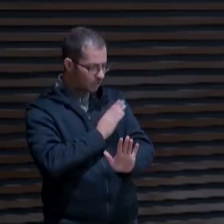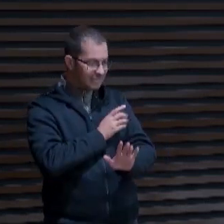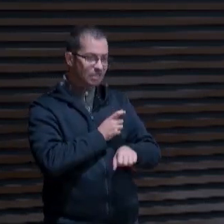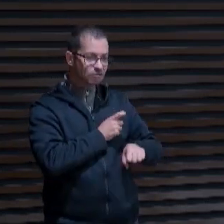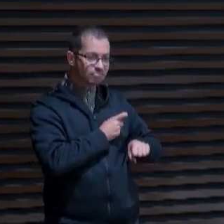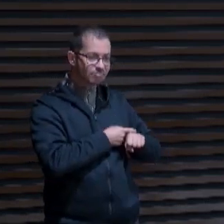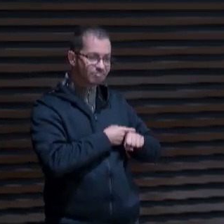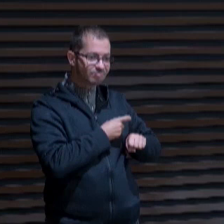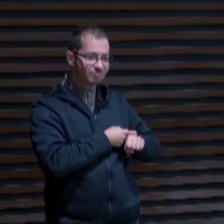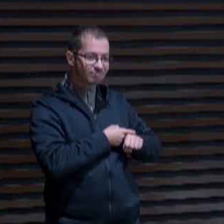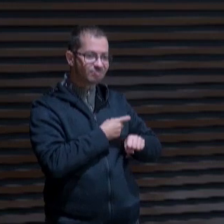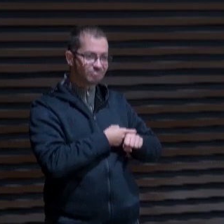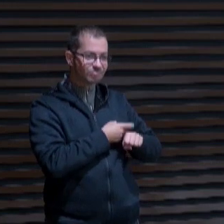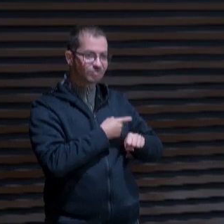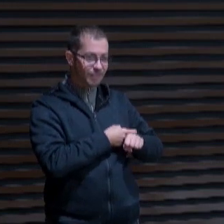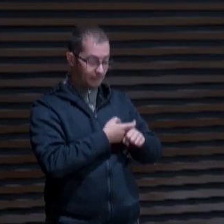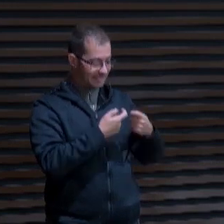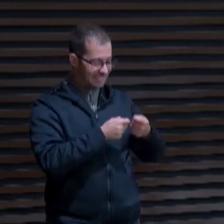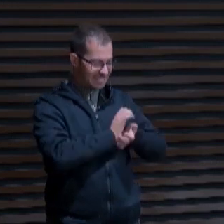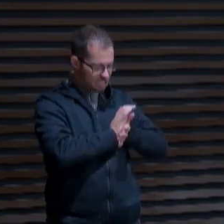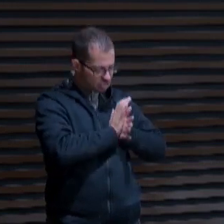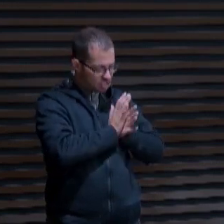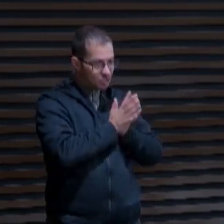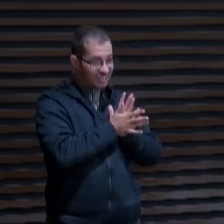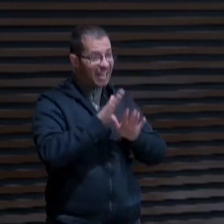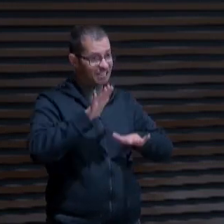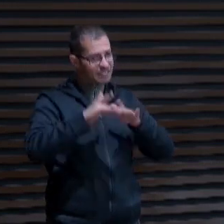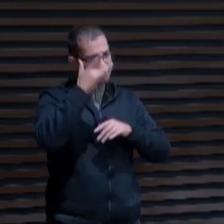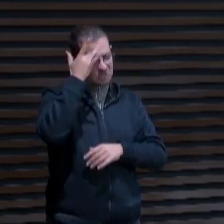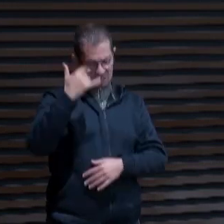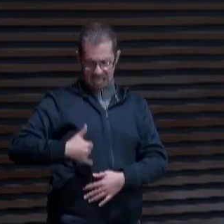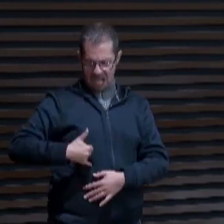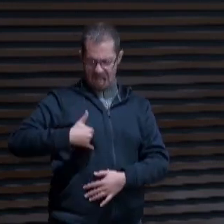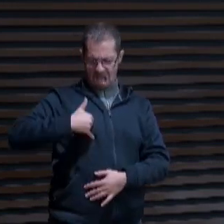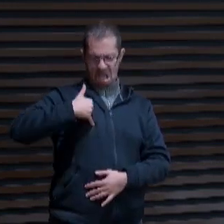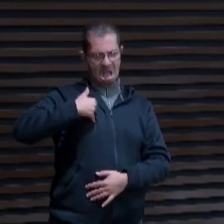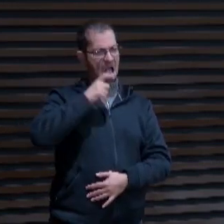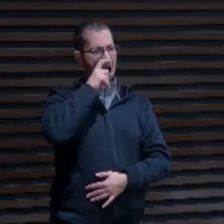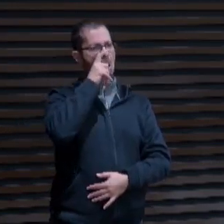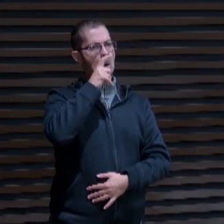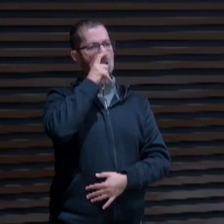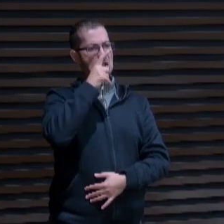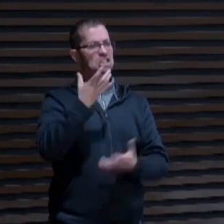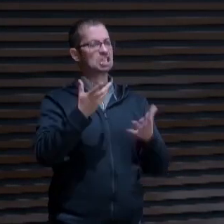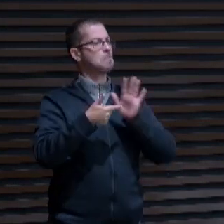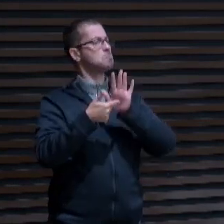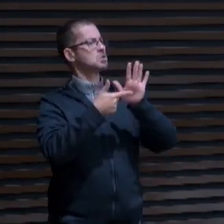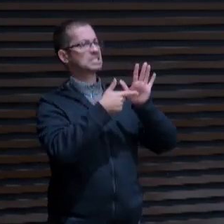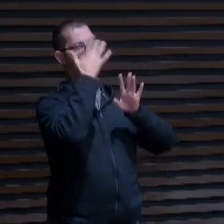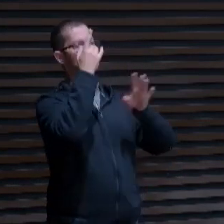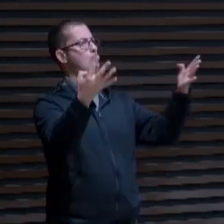quebrado. Ele precisa ser moído. A arrogância do homem ser moída. Porque ele quer levantar para si